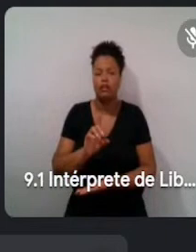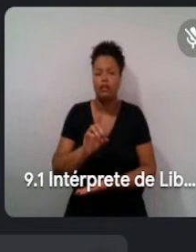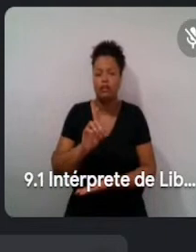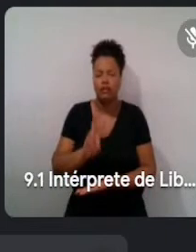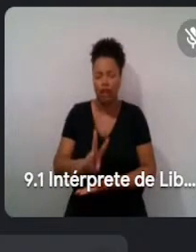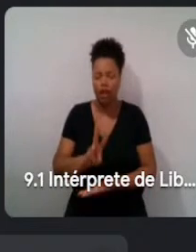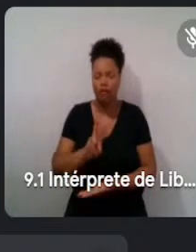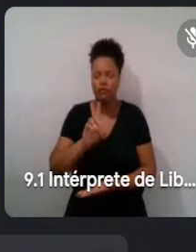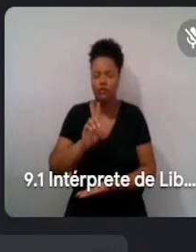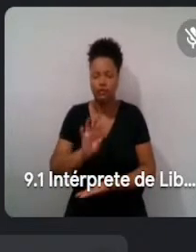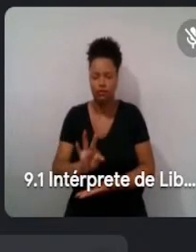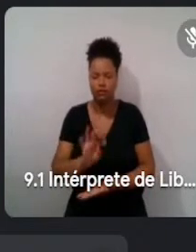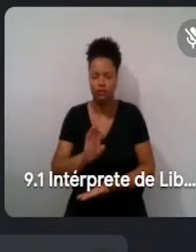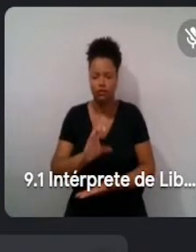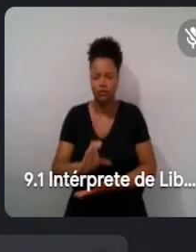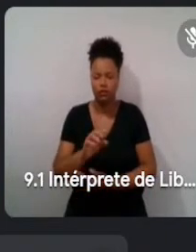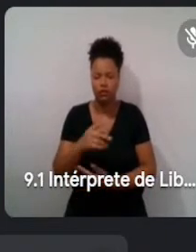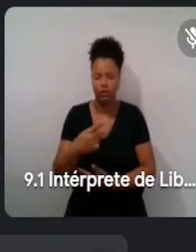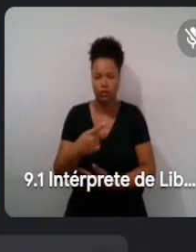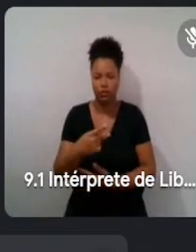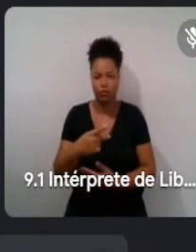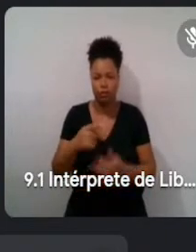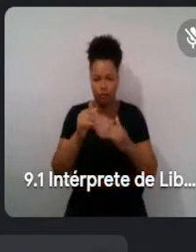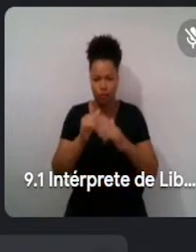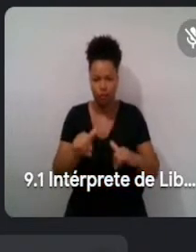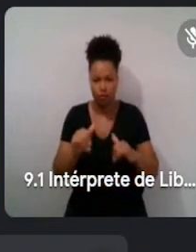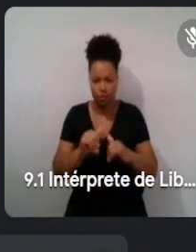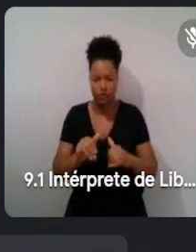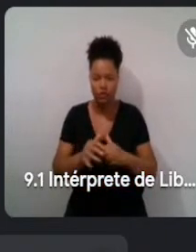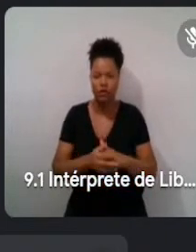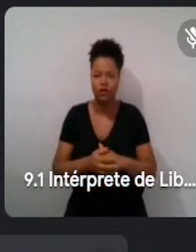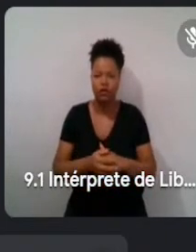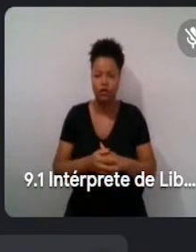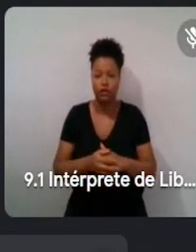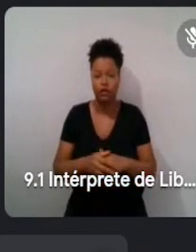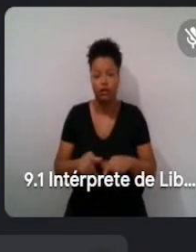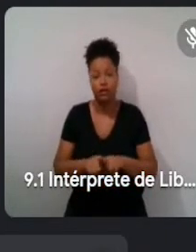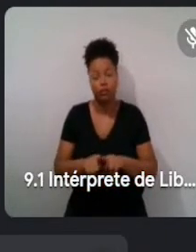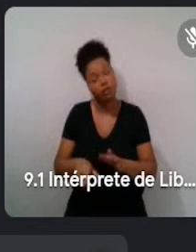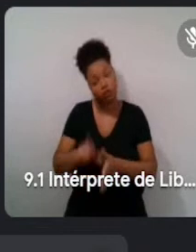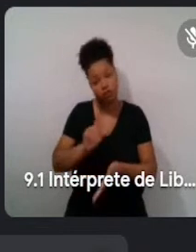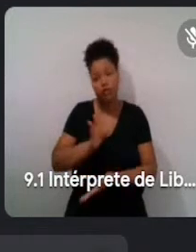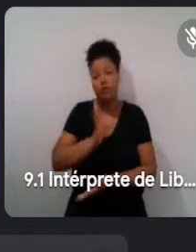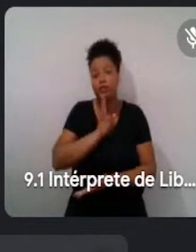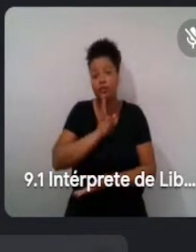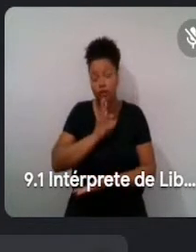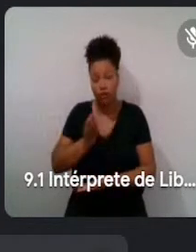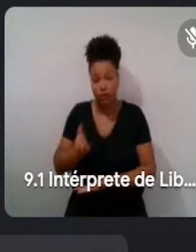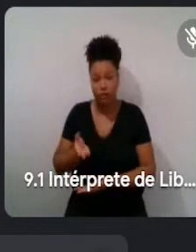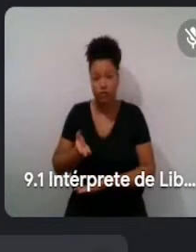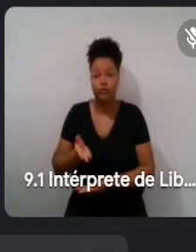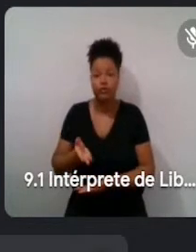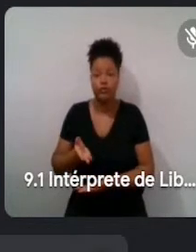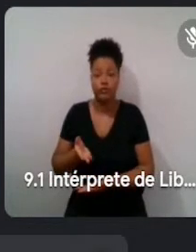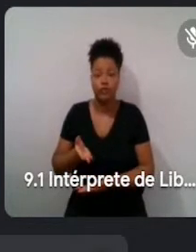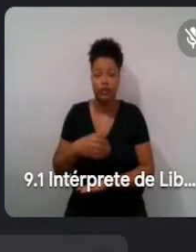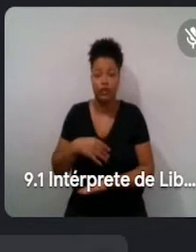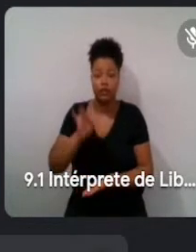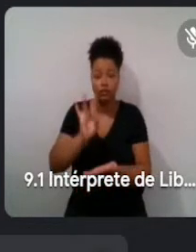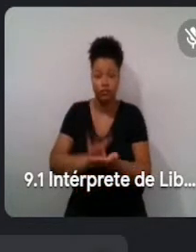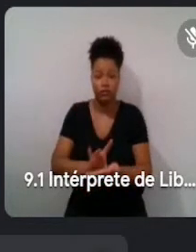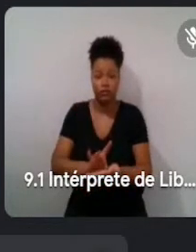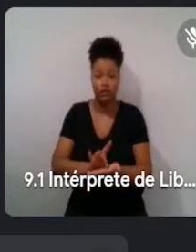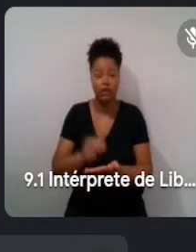que também, já adiantando que dele conheço, que efetivamente entendo